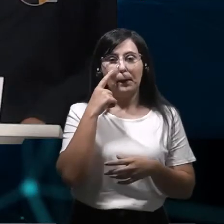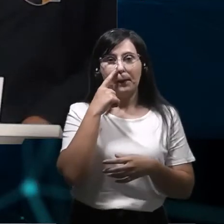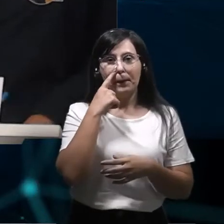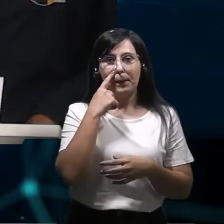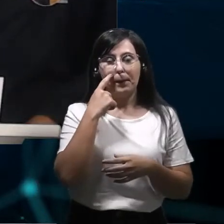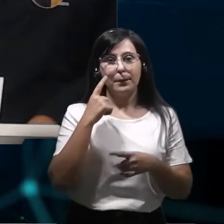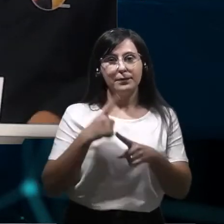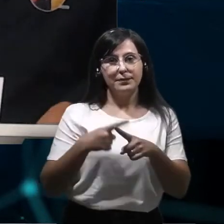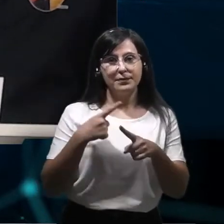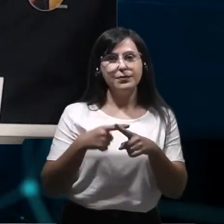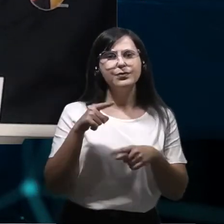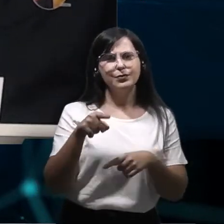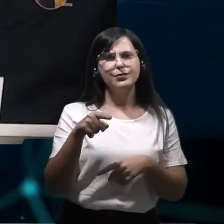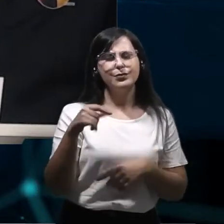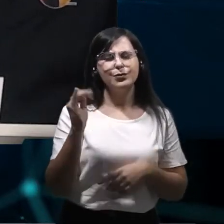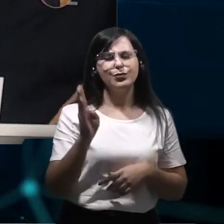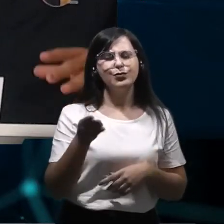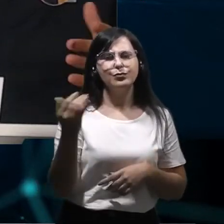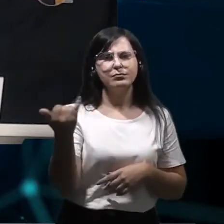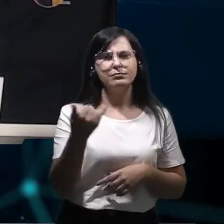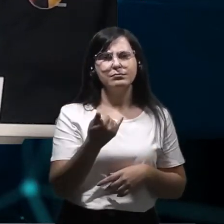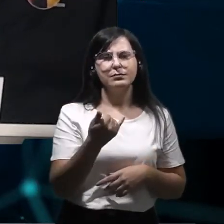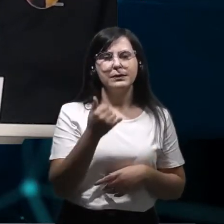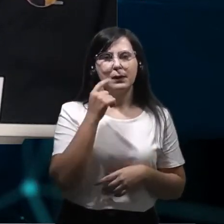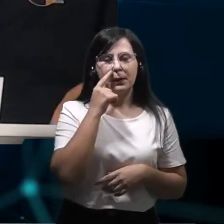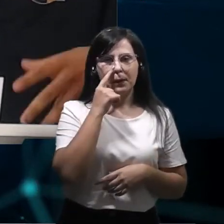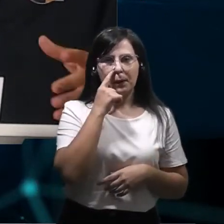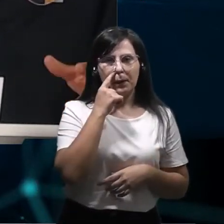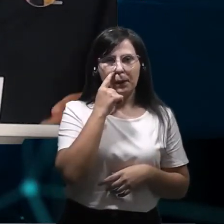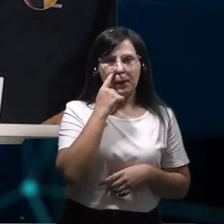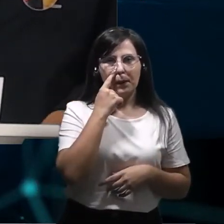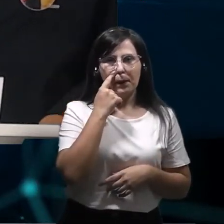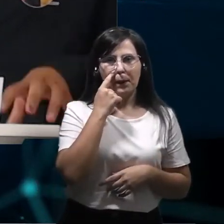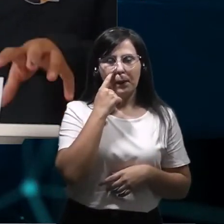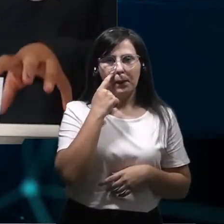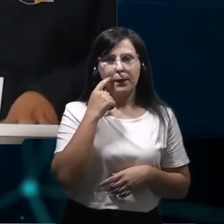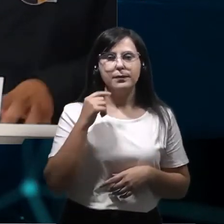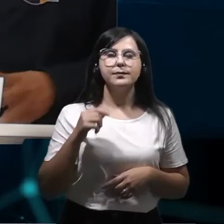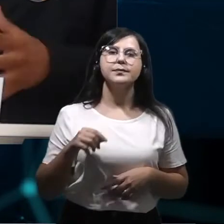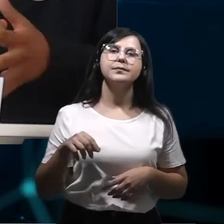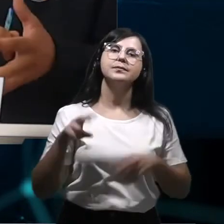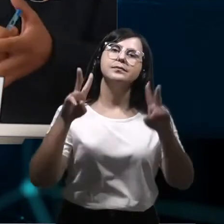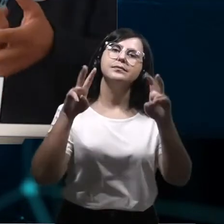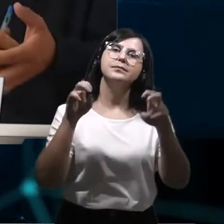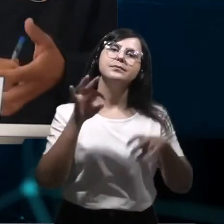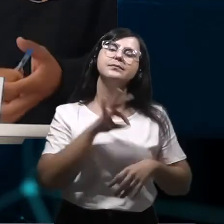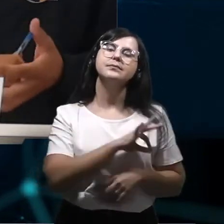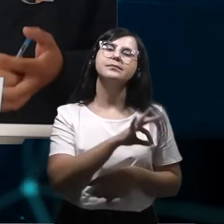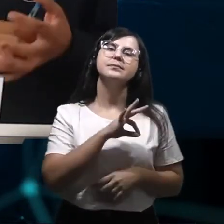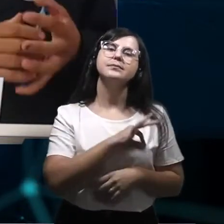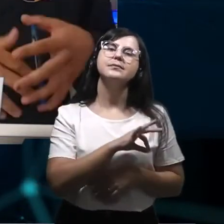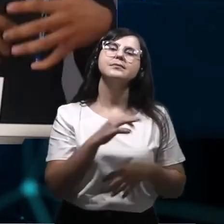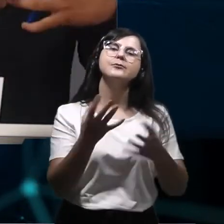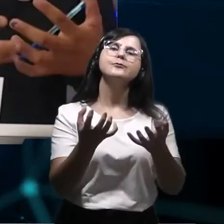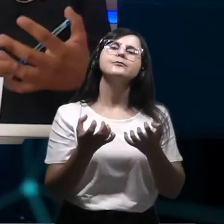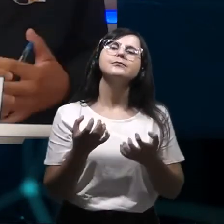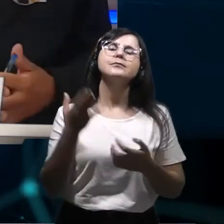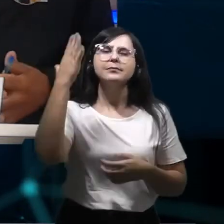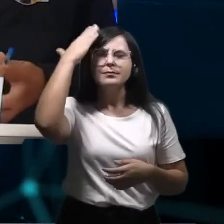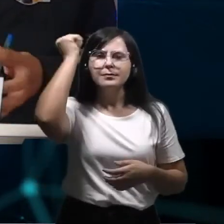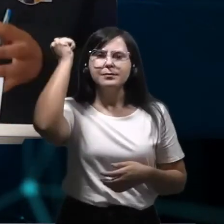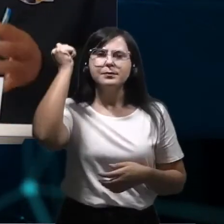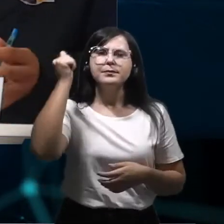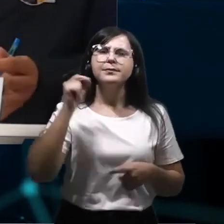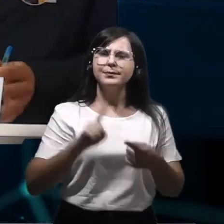falou agora há pouco, certo, sobre a questão do salário dos professores. Então, seria interessante o senhor falar para toda